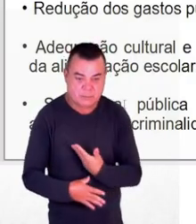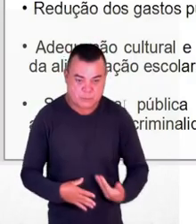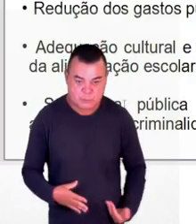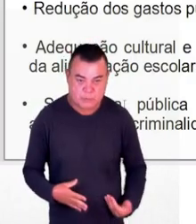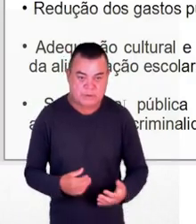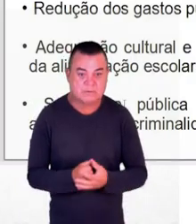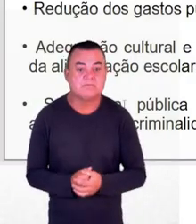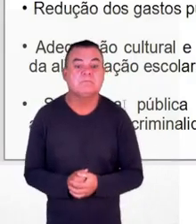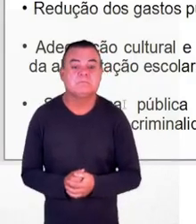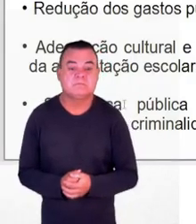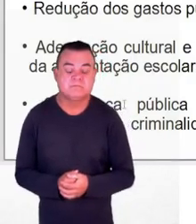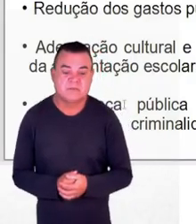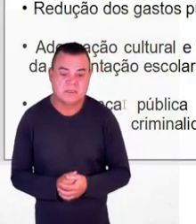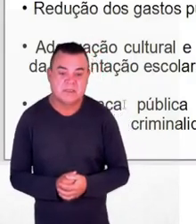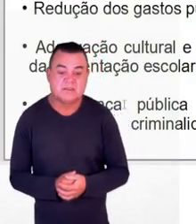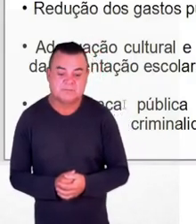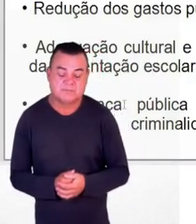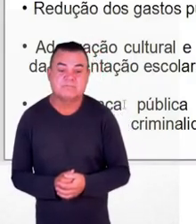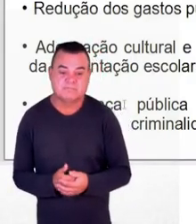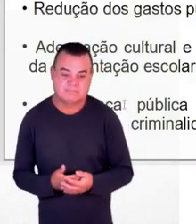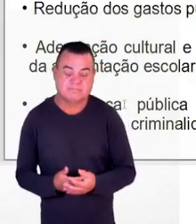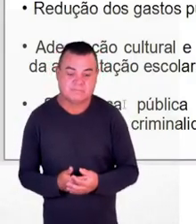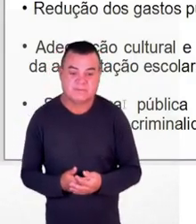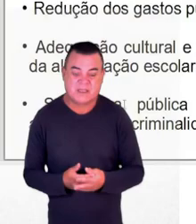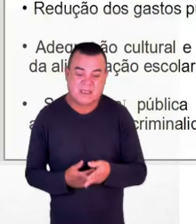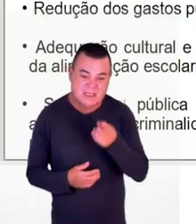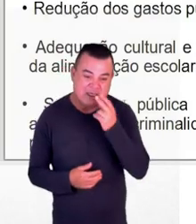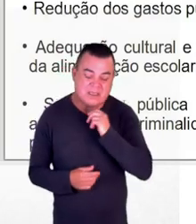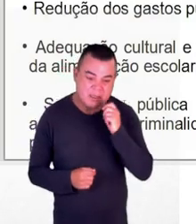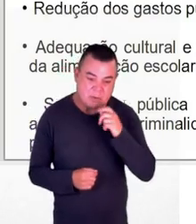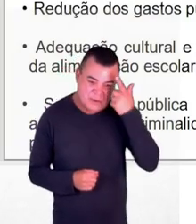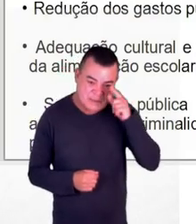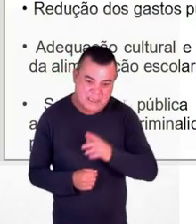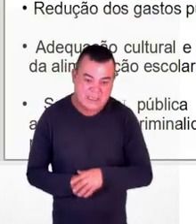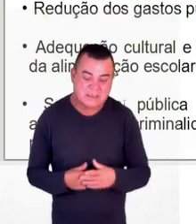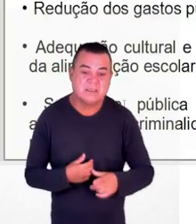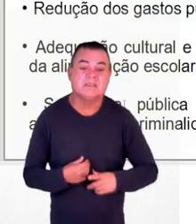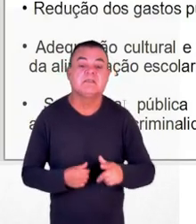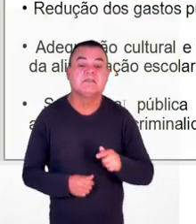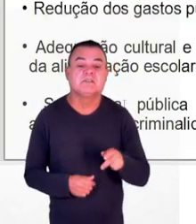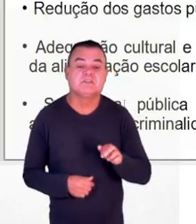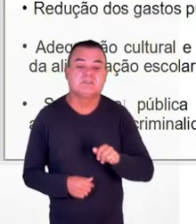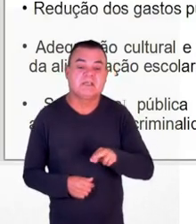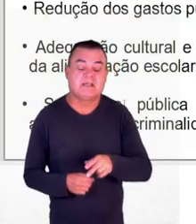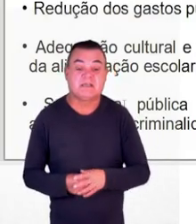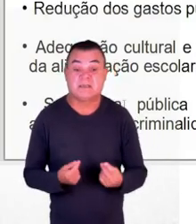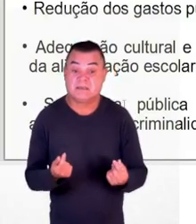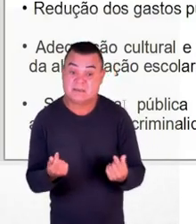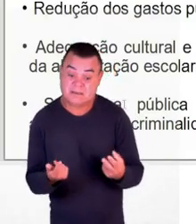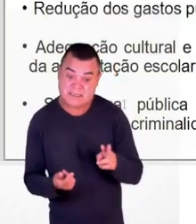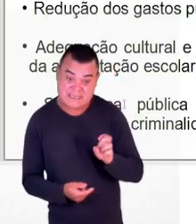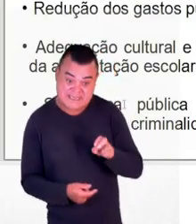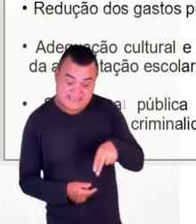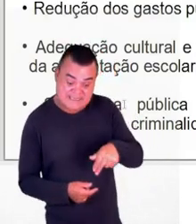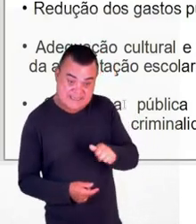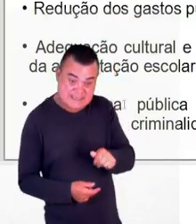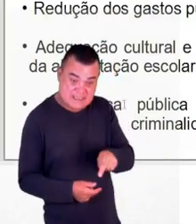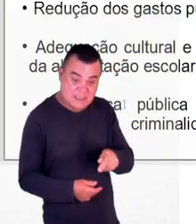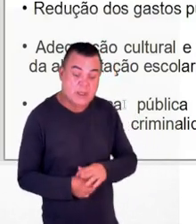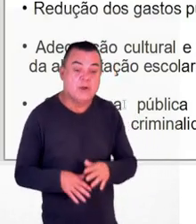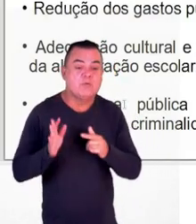tá conseguindo gerar renda de forma lícita você evita que ele seja cooptado para garin para desmatamento né você